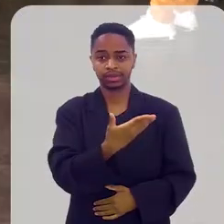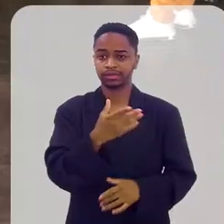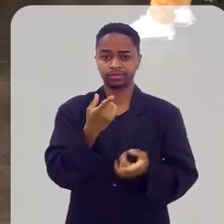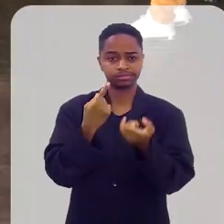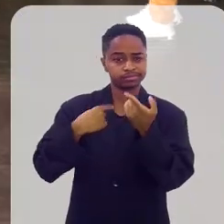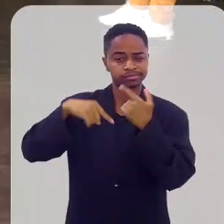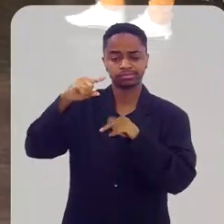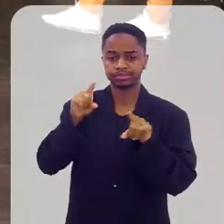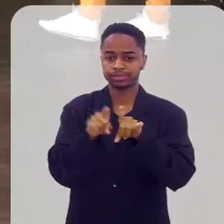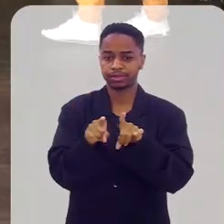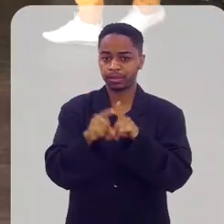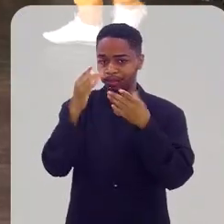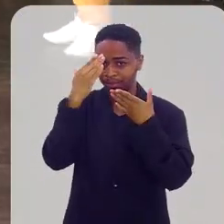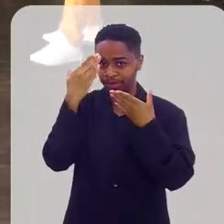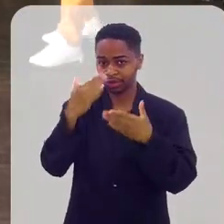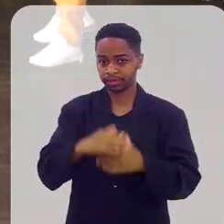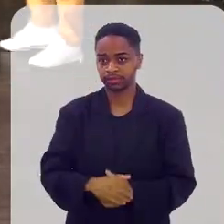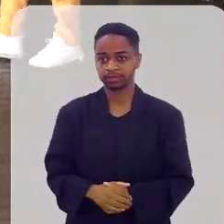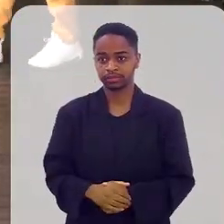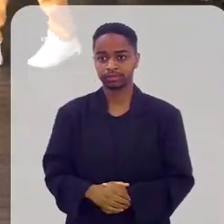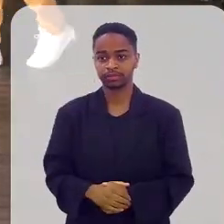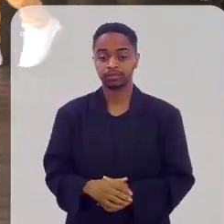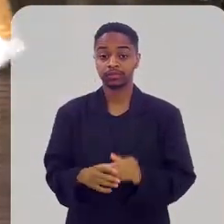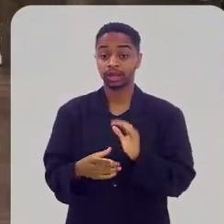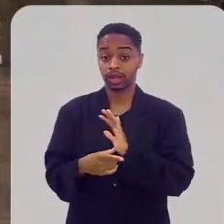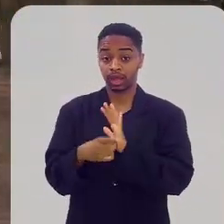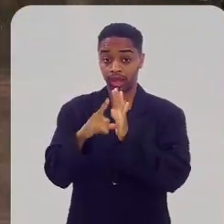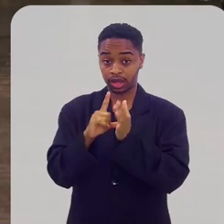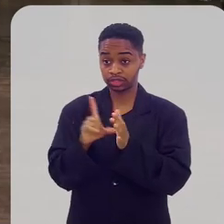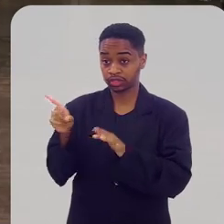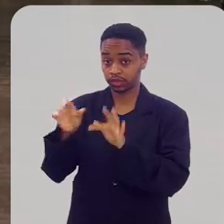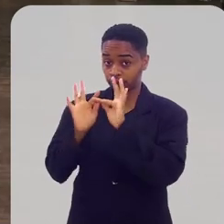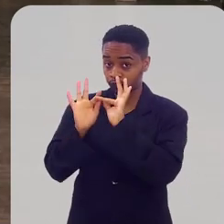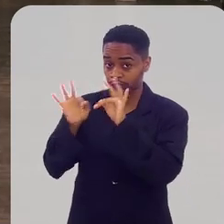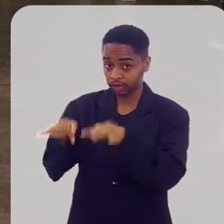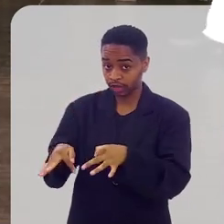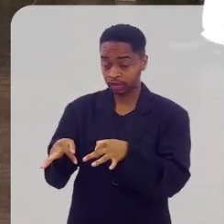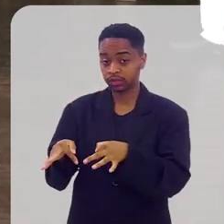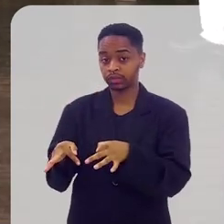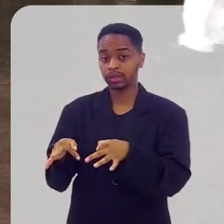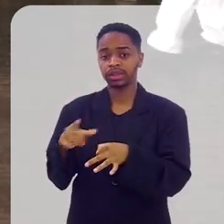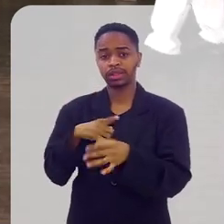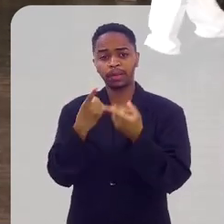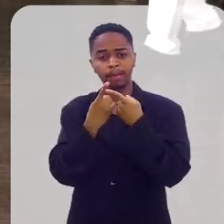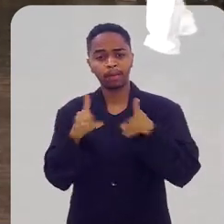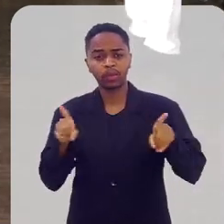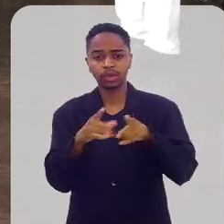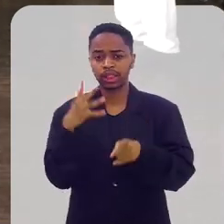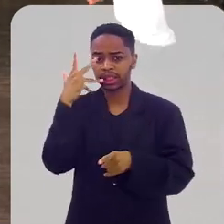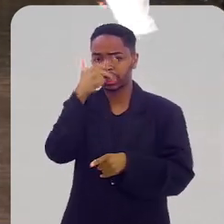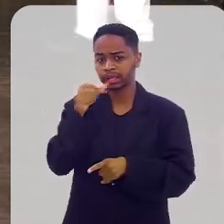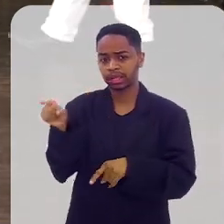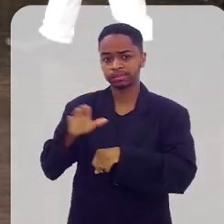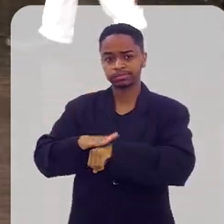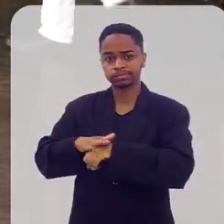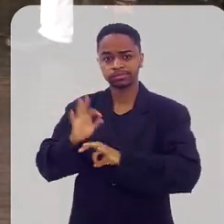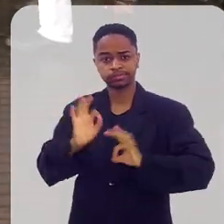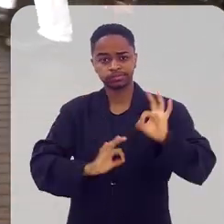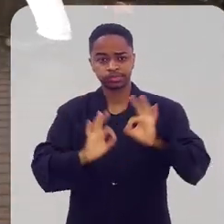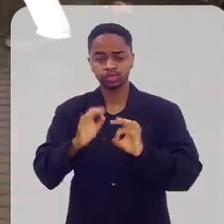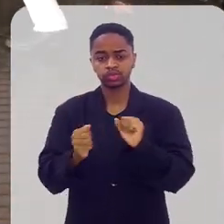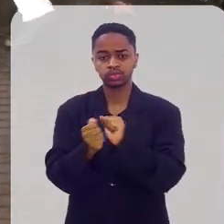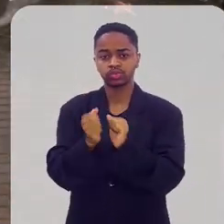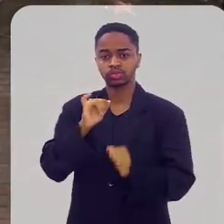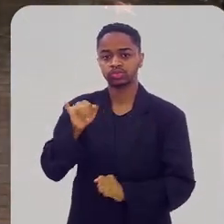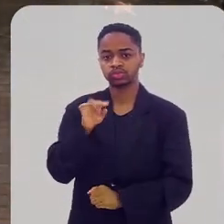total. Obrigado demais. Eu quero que a gente, antes de Jorge Dom encerrar aqui com a gente, com a música linda que foi ele que fez, ele